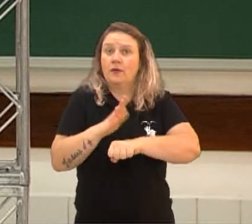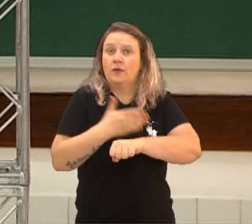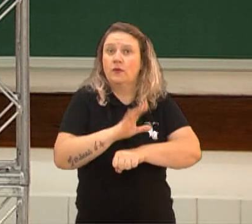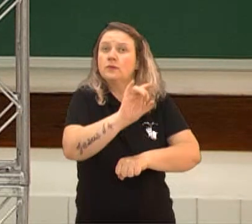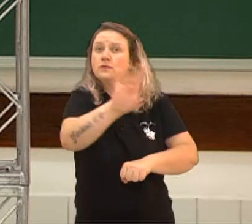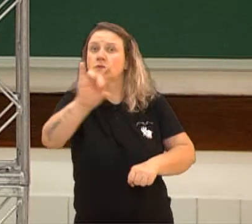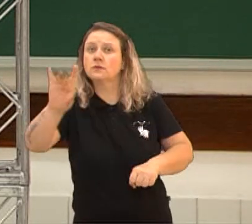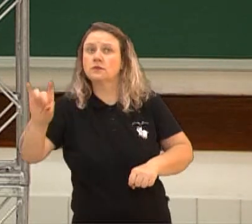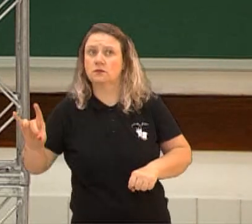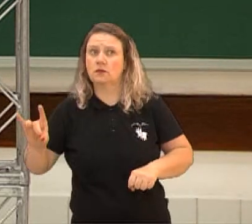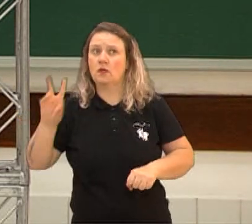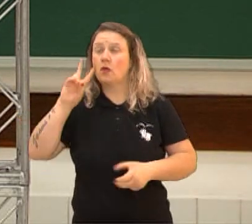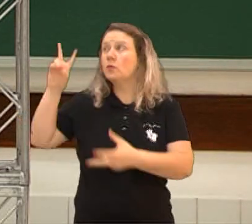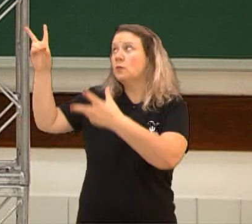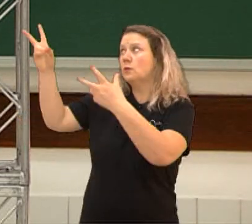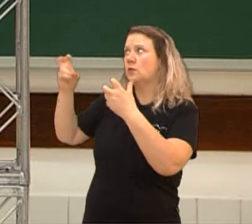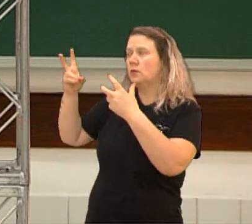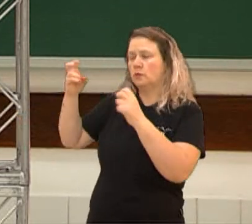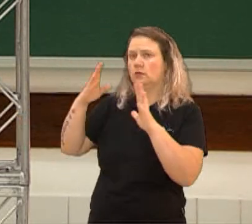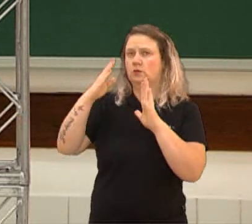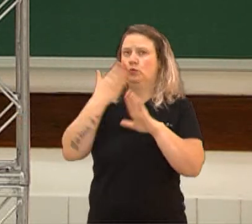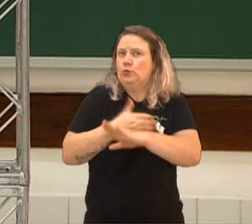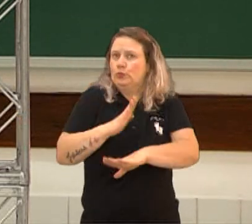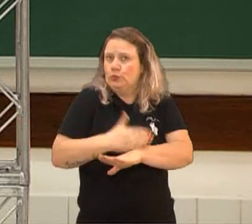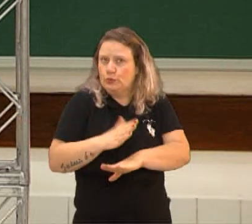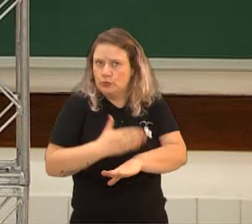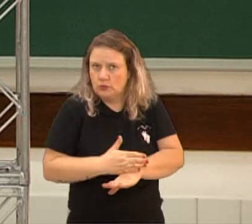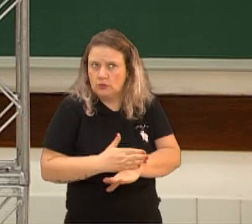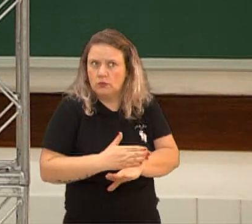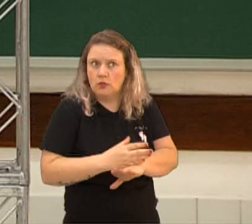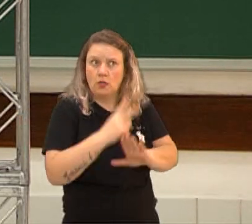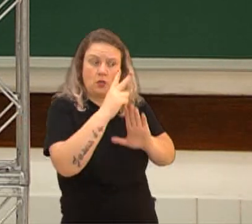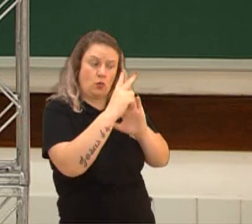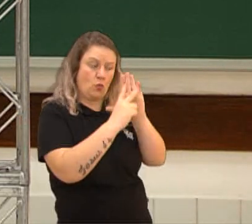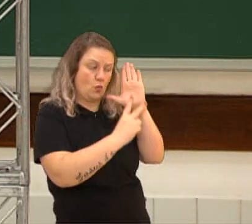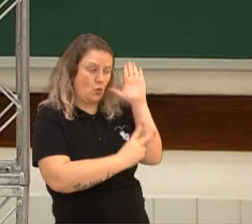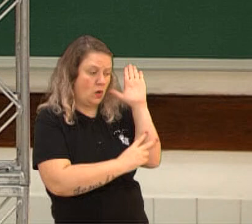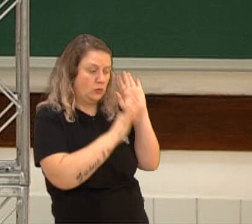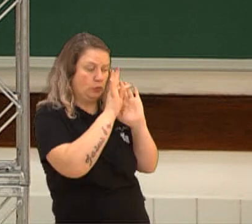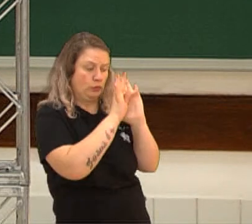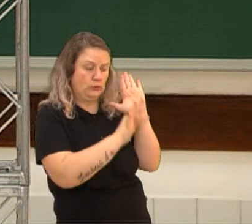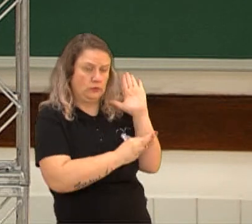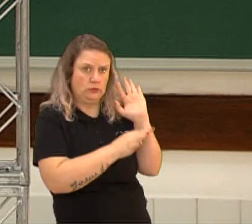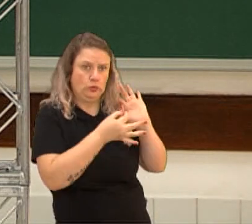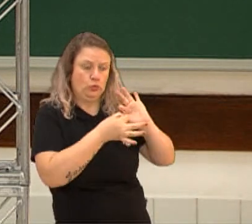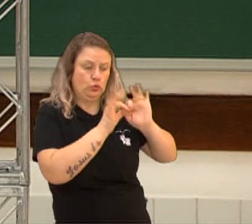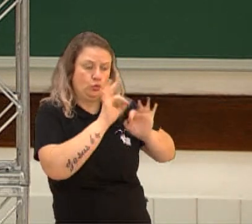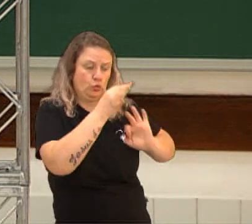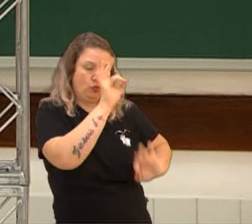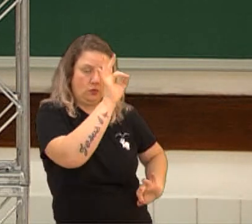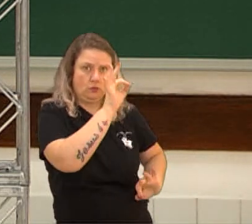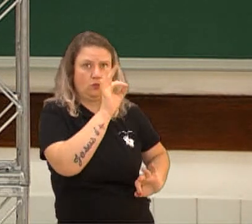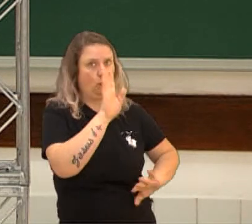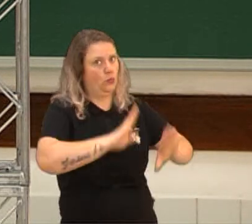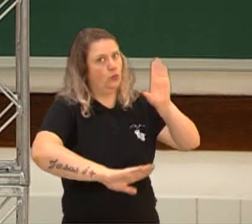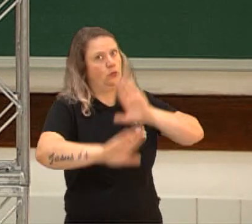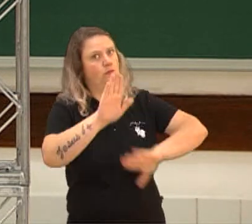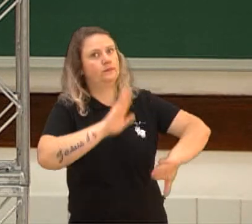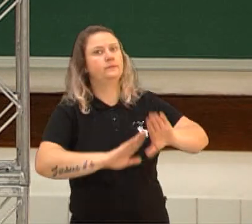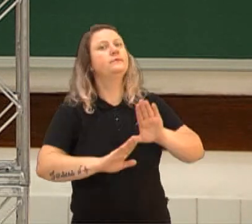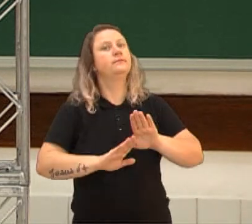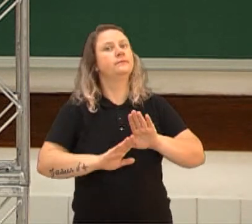que esse exercício aí, lembra que eu falei do enunciado? Ele é extenso. Tomem bastante cuidado e tem dica.